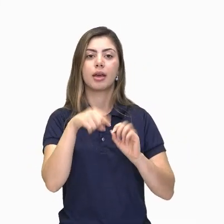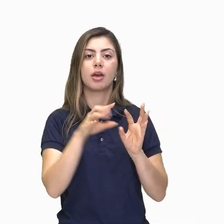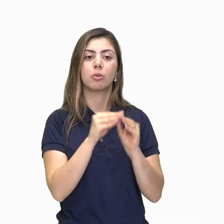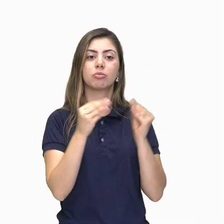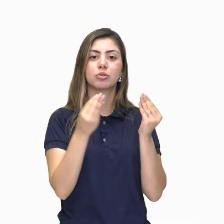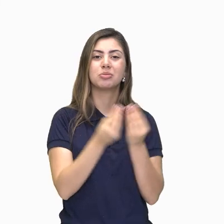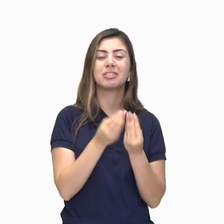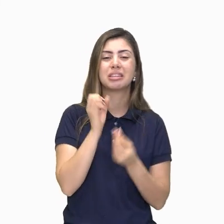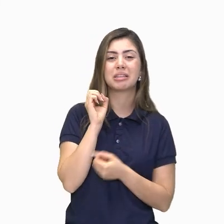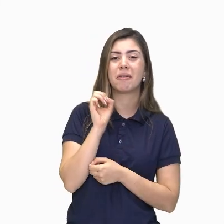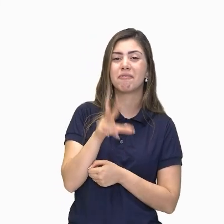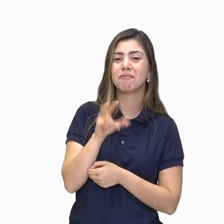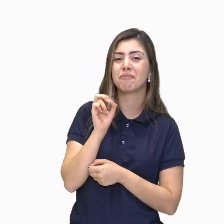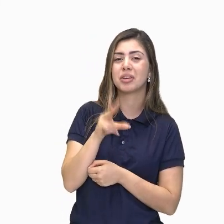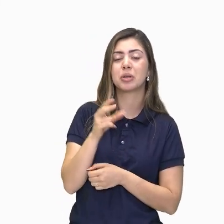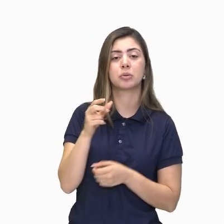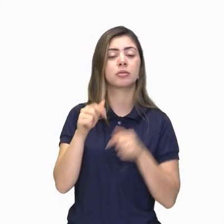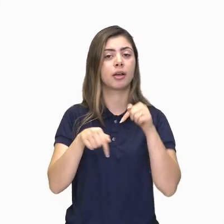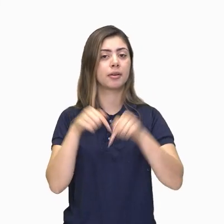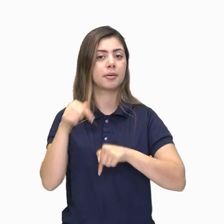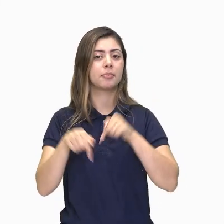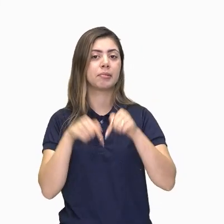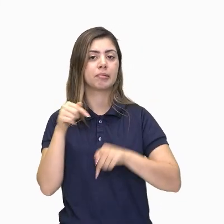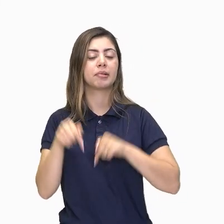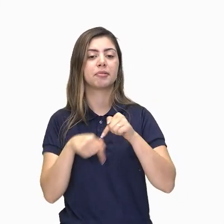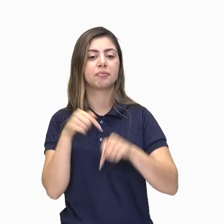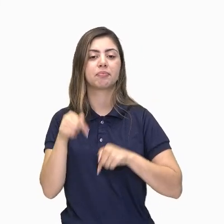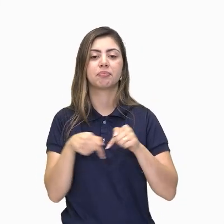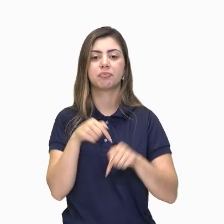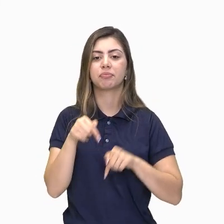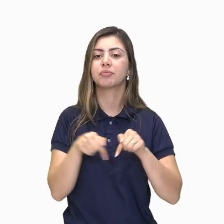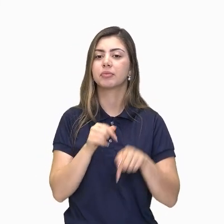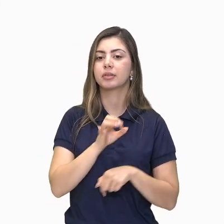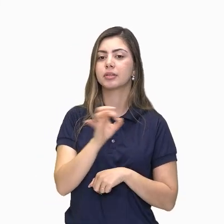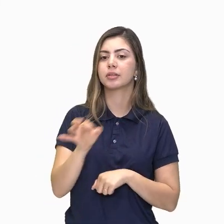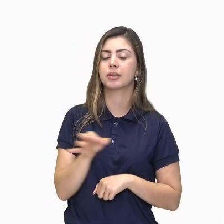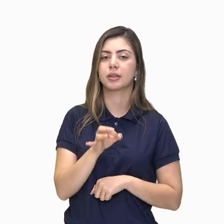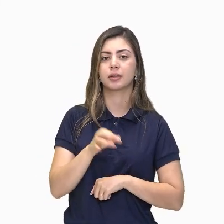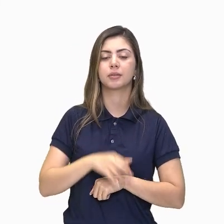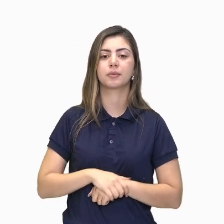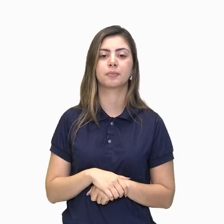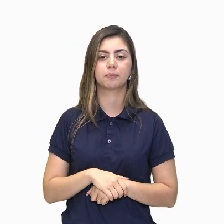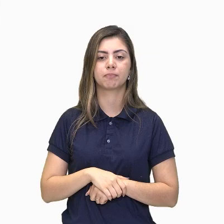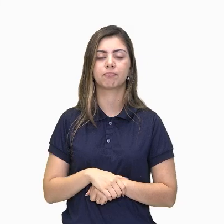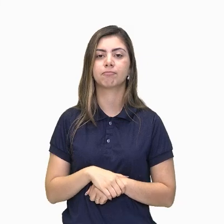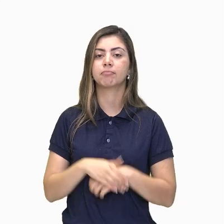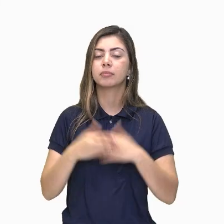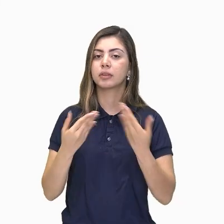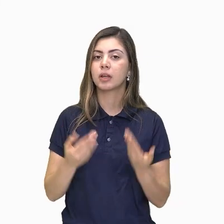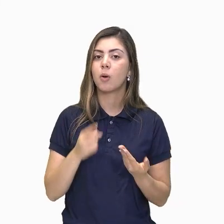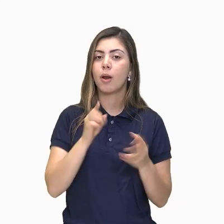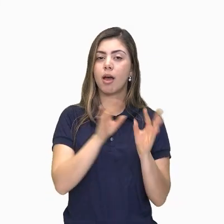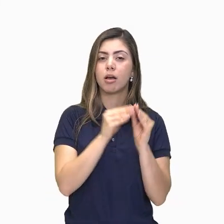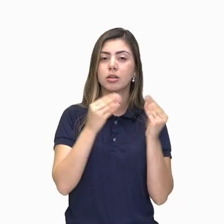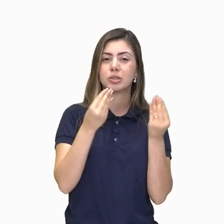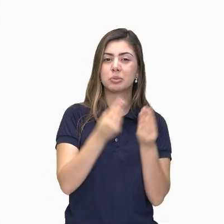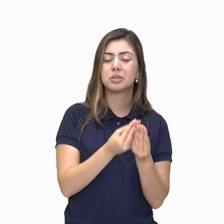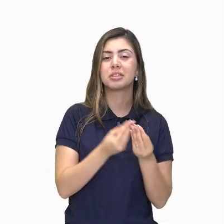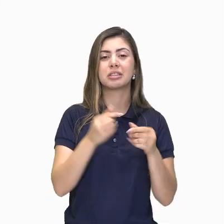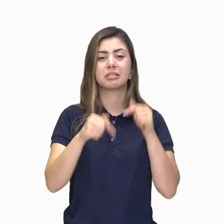uma substância química, na verdade, chamada de penicilina. Quando essa substância química